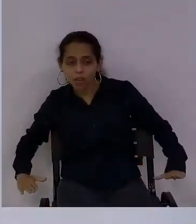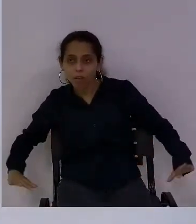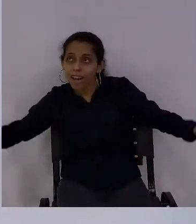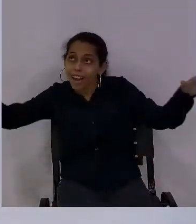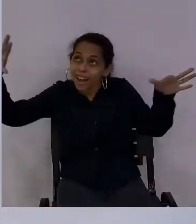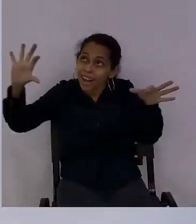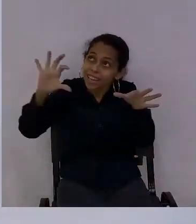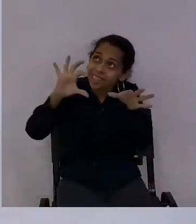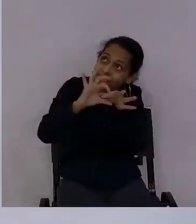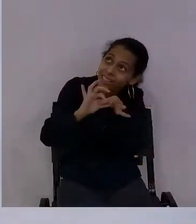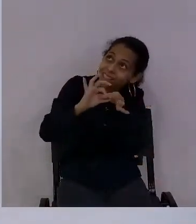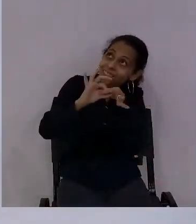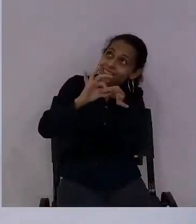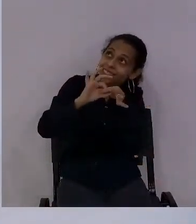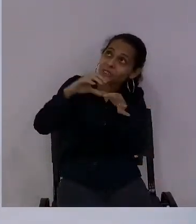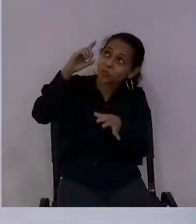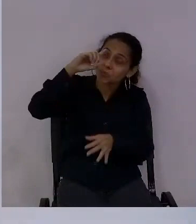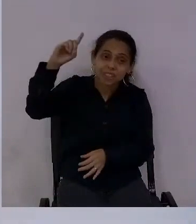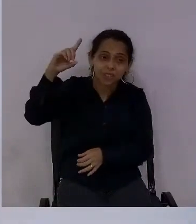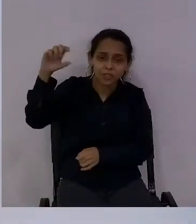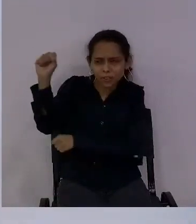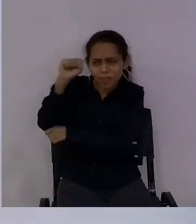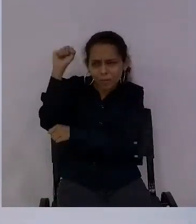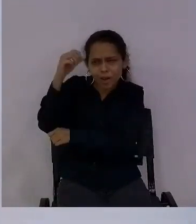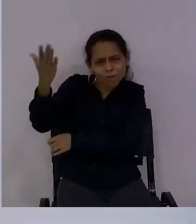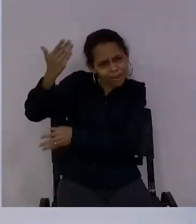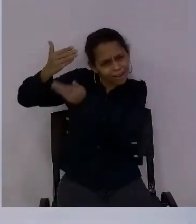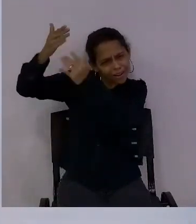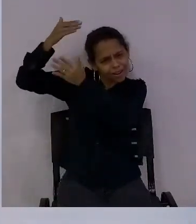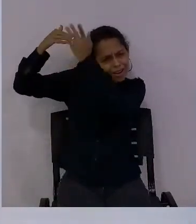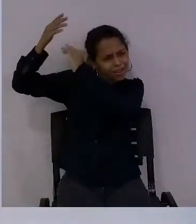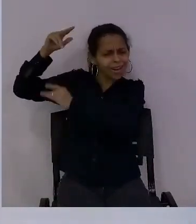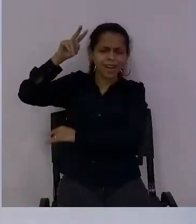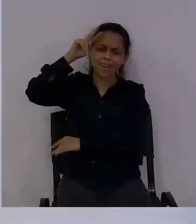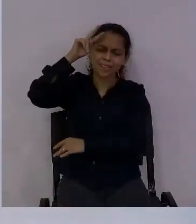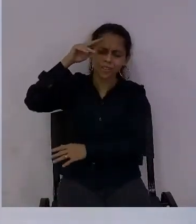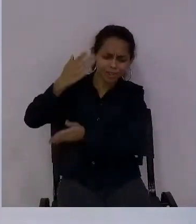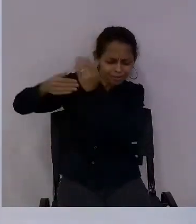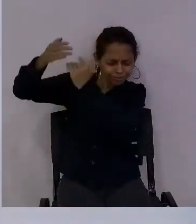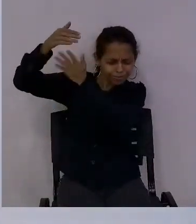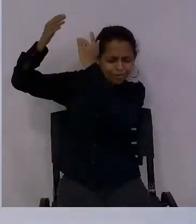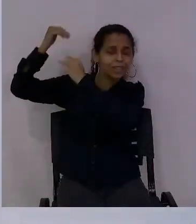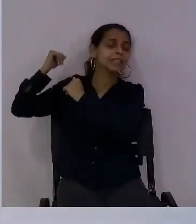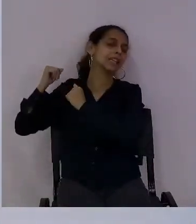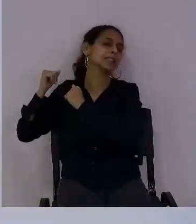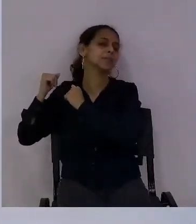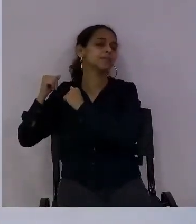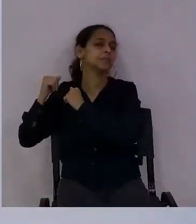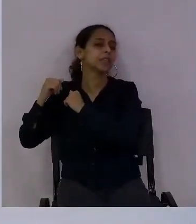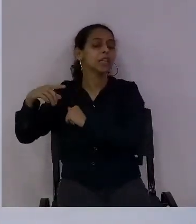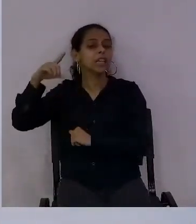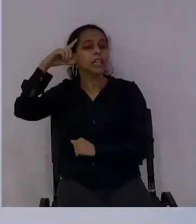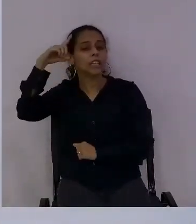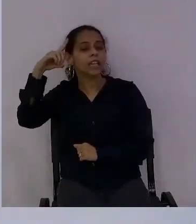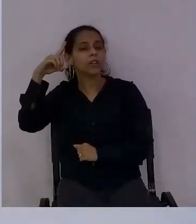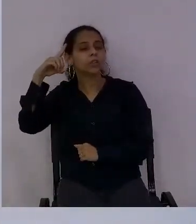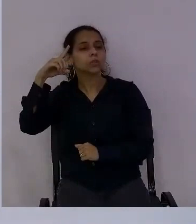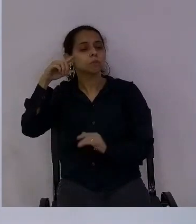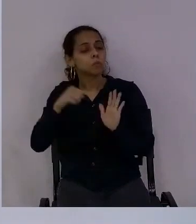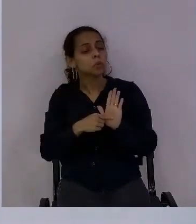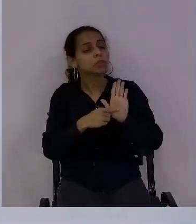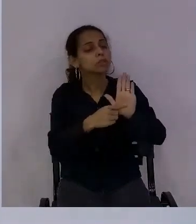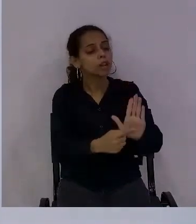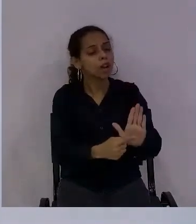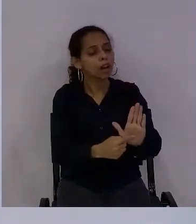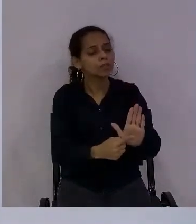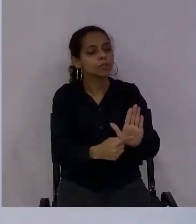havia feito com Abraão, com o seu povo. Era a forma de dizer então que aquela criança pertencia a Deus e que Deus